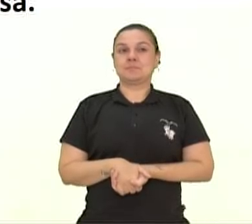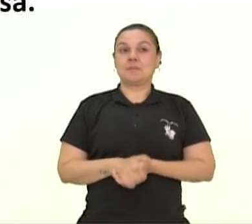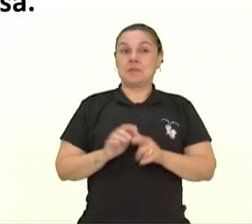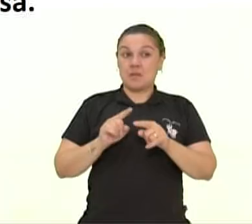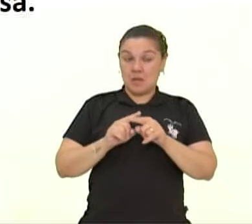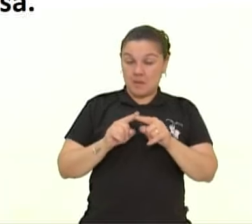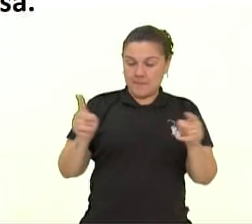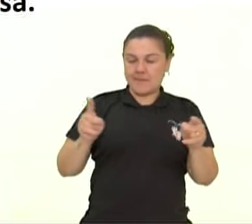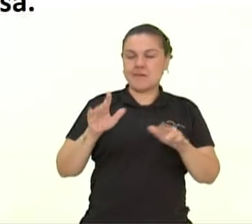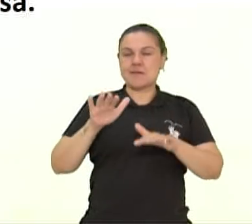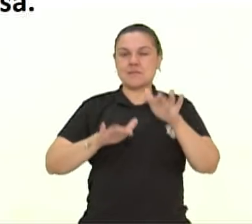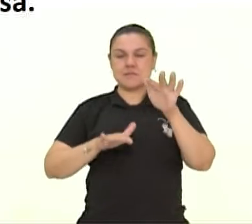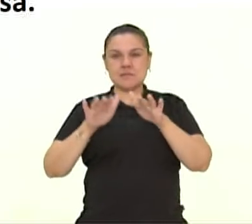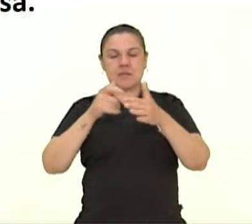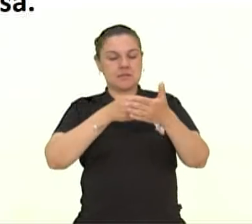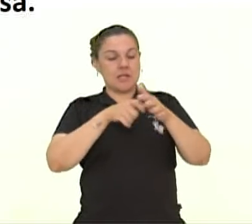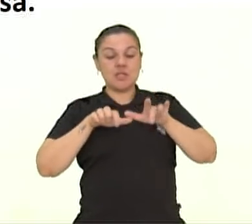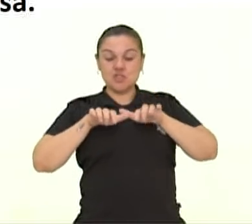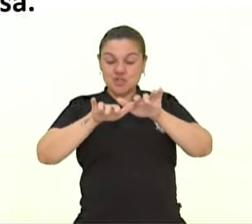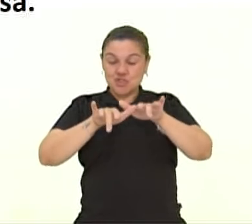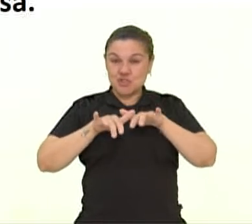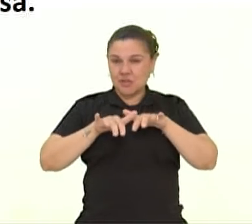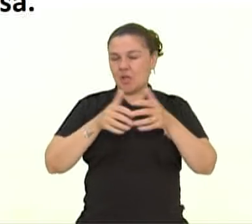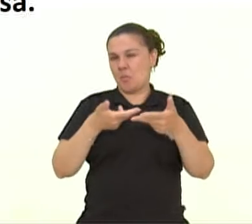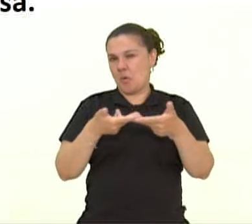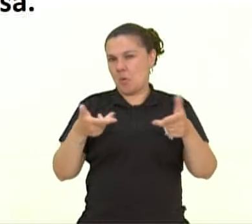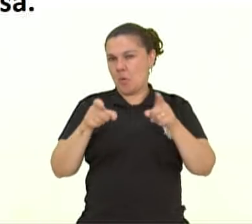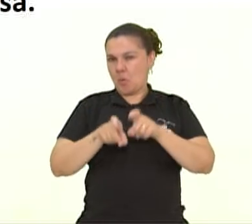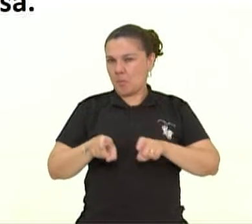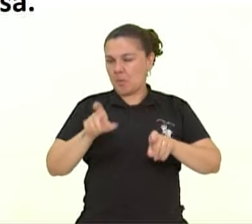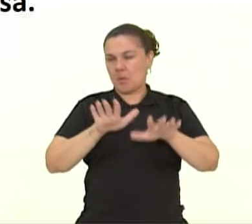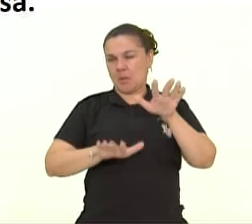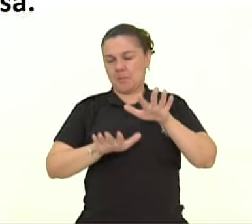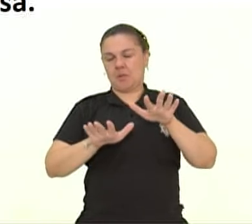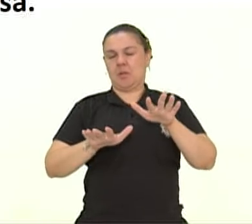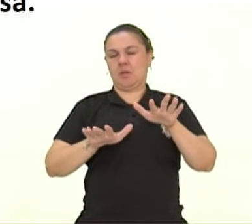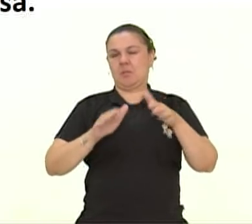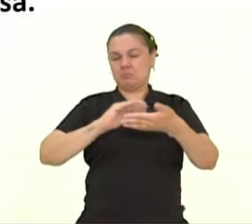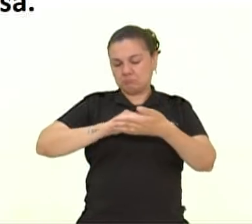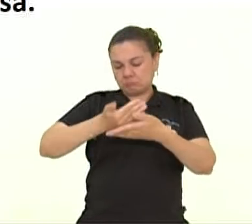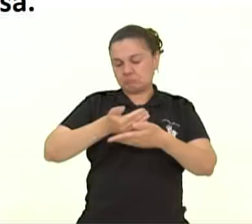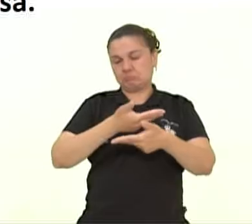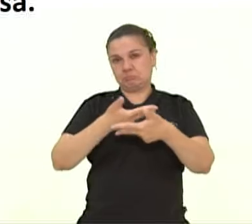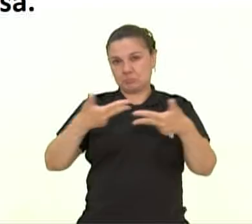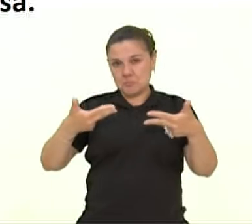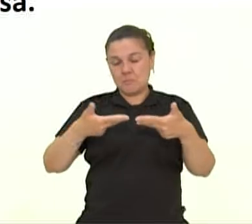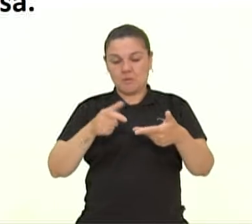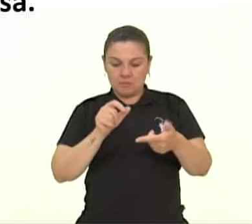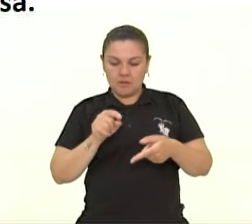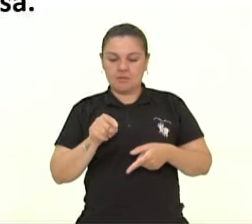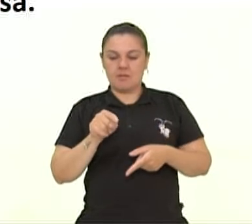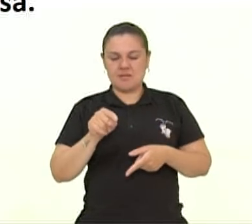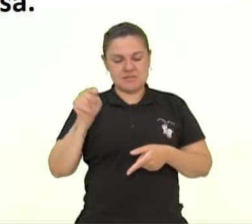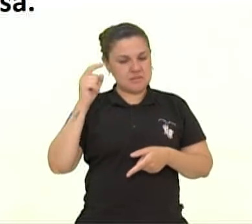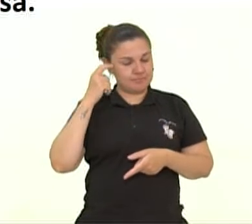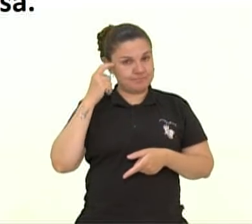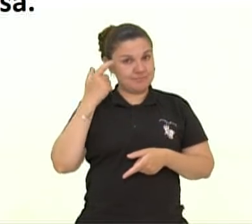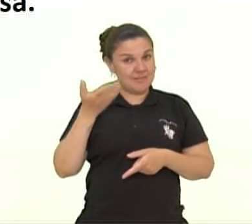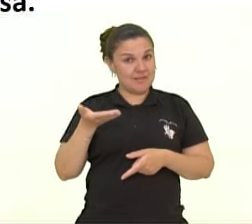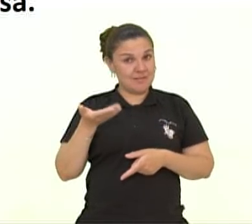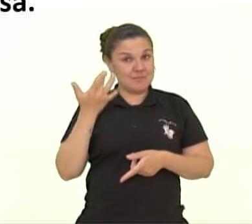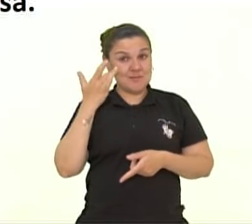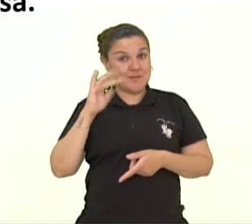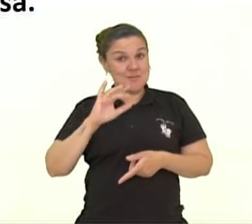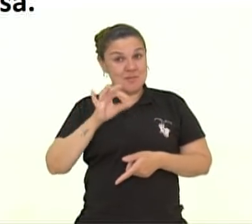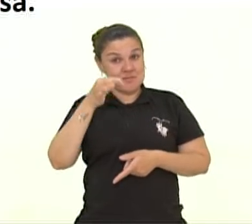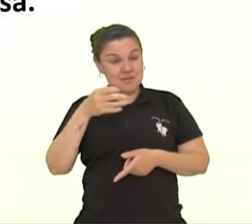que, às vezes, quando vocês estão digitando, né, dependendo do notebook, da programação que ele tenha lá, vai aparecer no modelo antigo. E